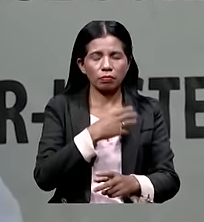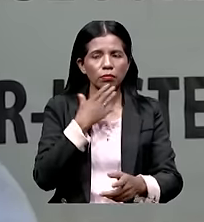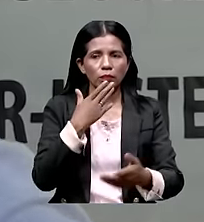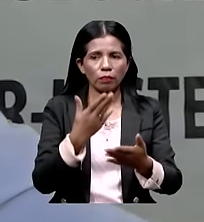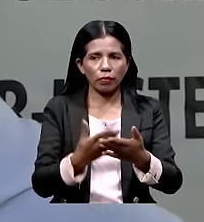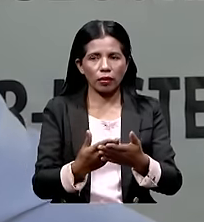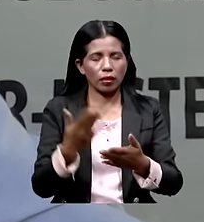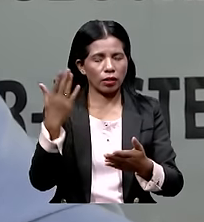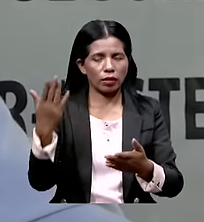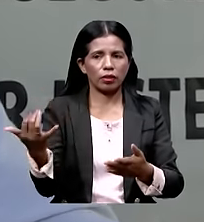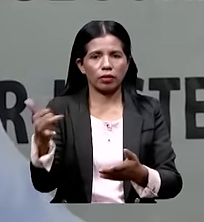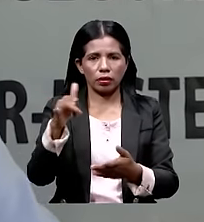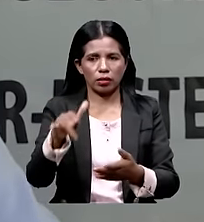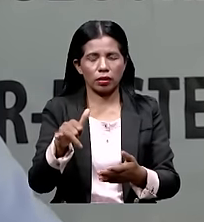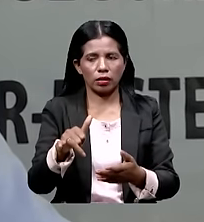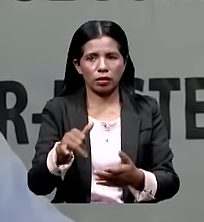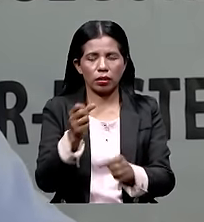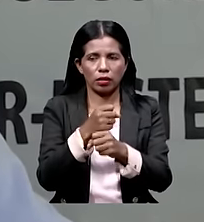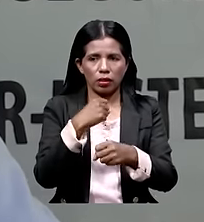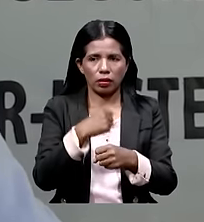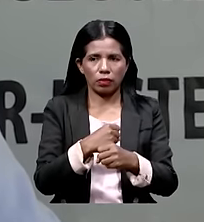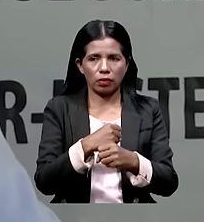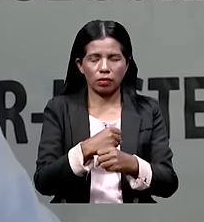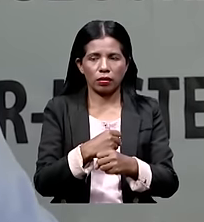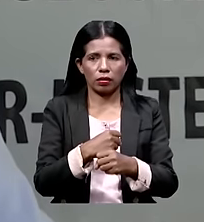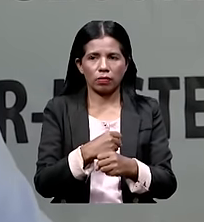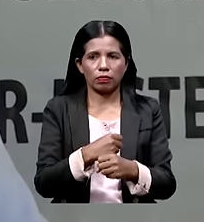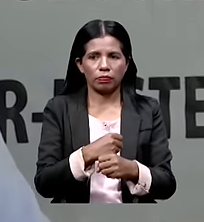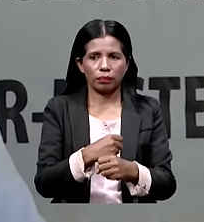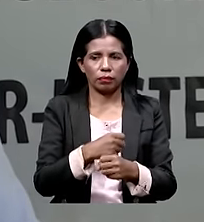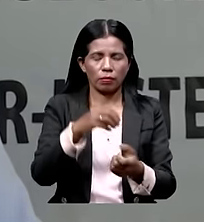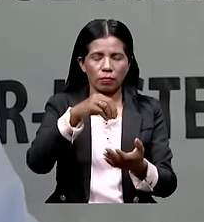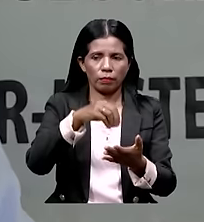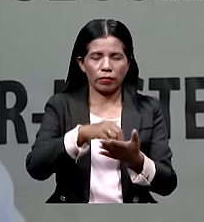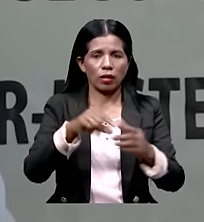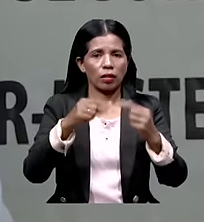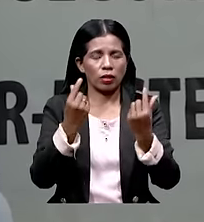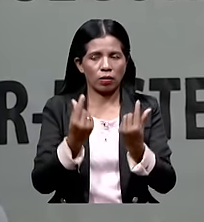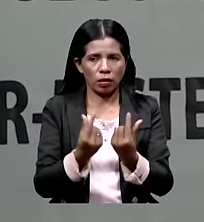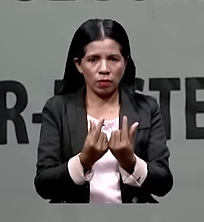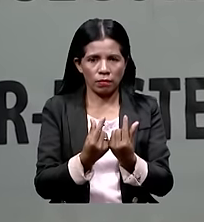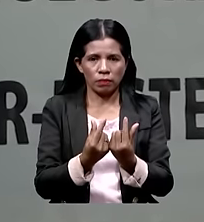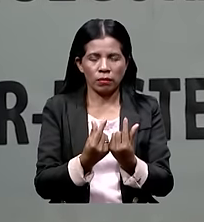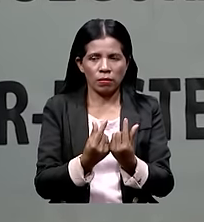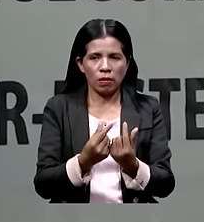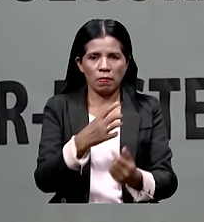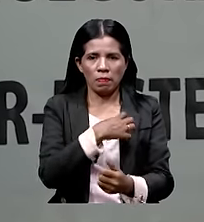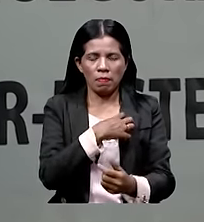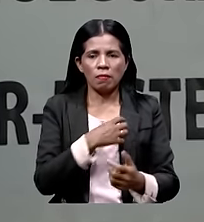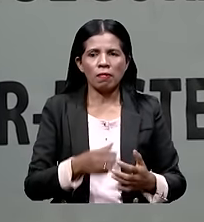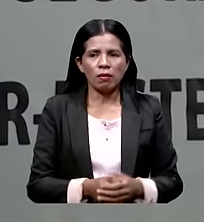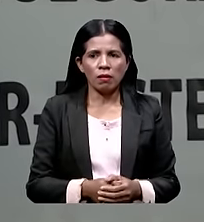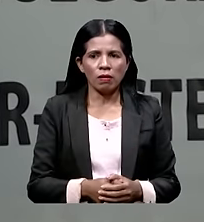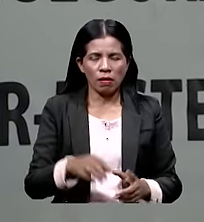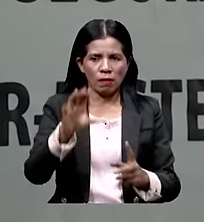li fali ide be sira kria o kria komando kunjunta entre be ze hobo polisia ne